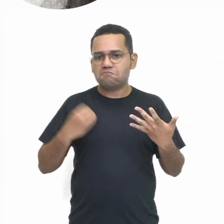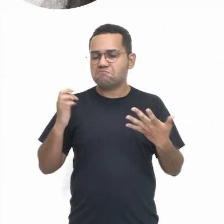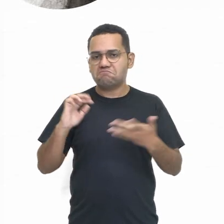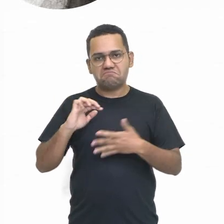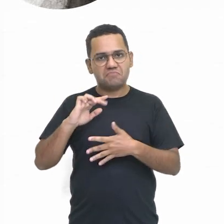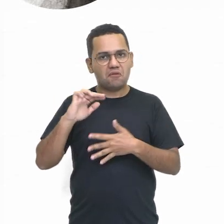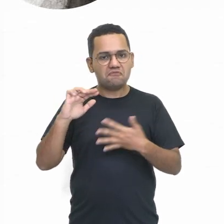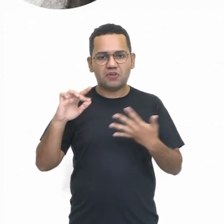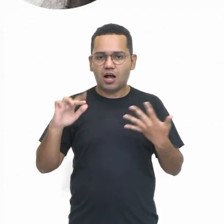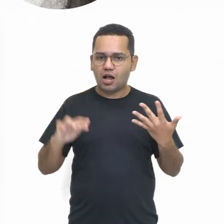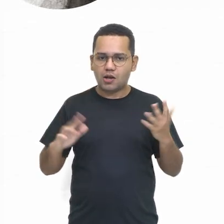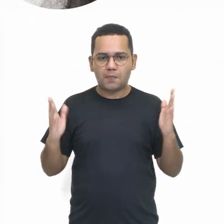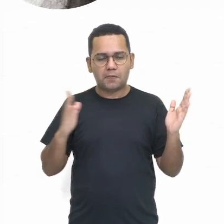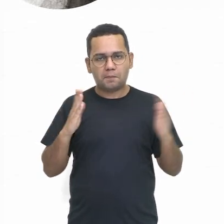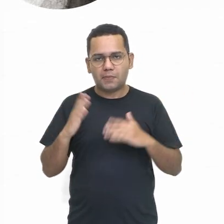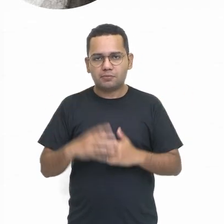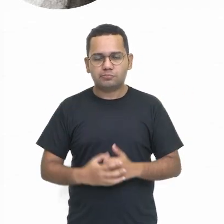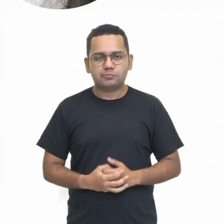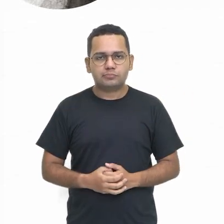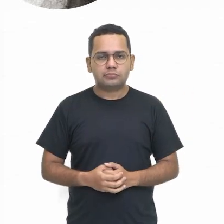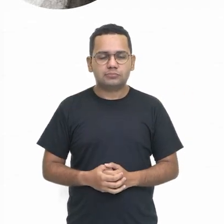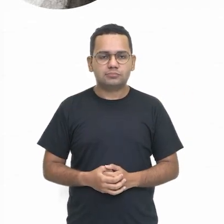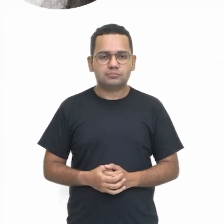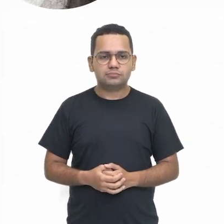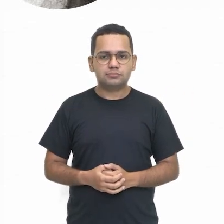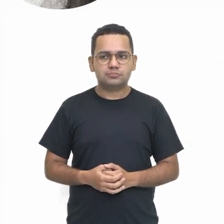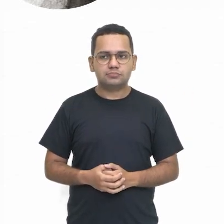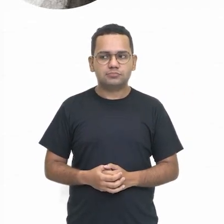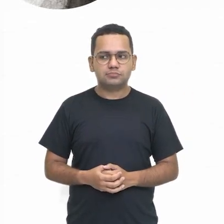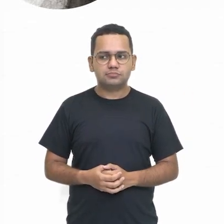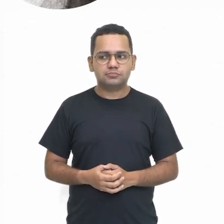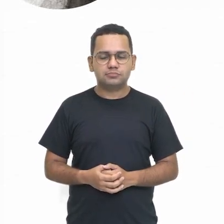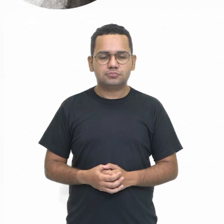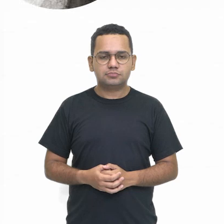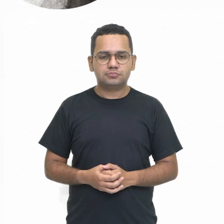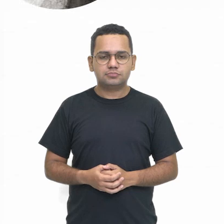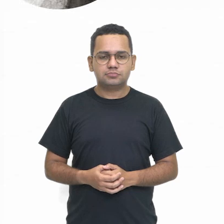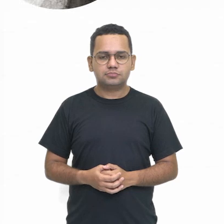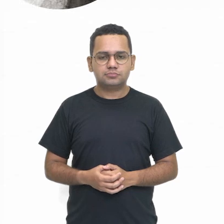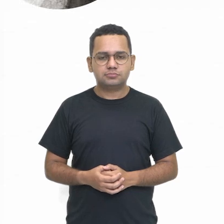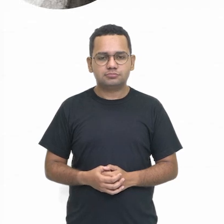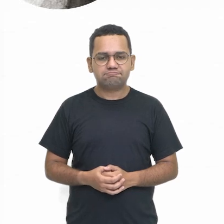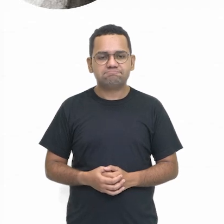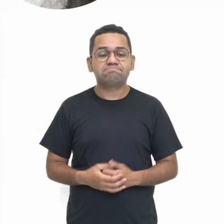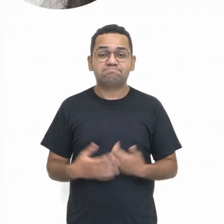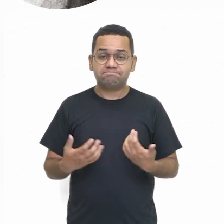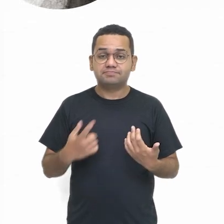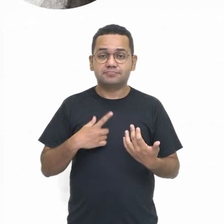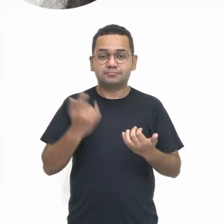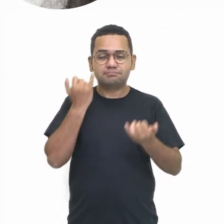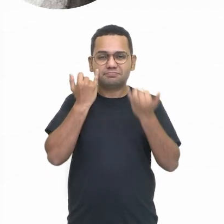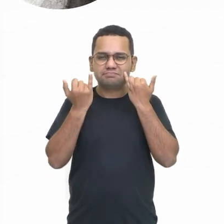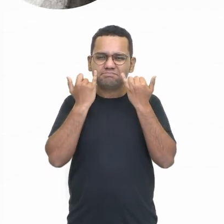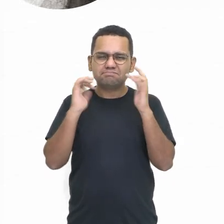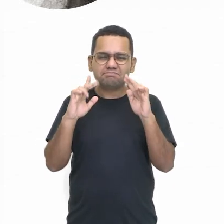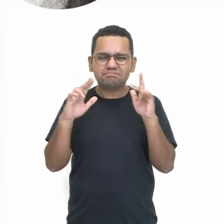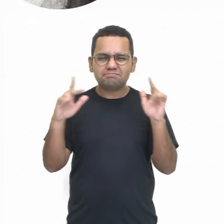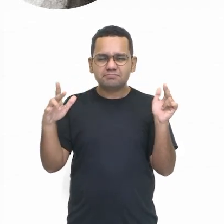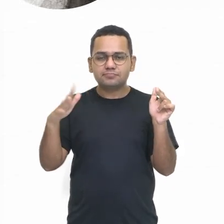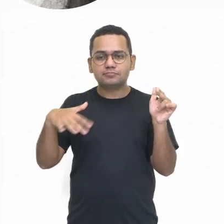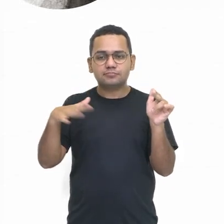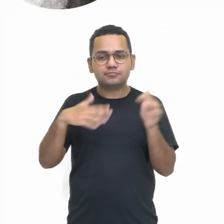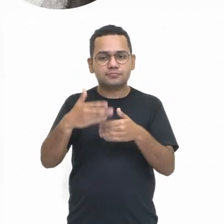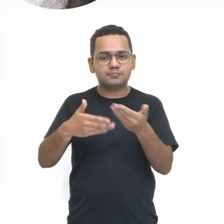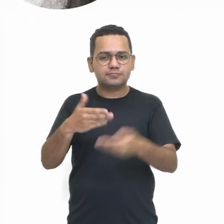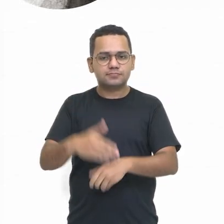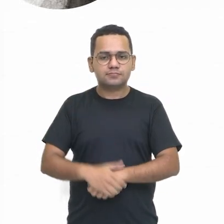variou muito ao longo dos anos, né? Então, a gente tem aí muitas informações sobre a evolução e dentro da